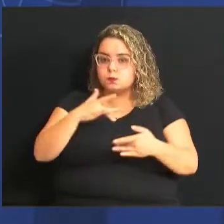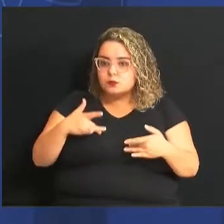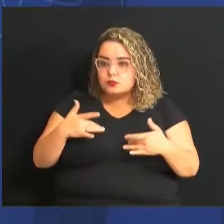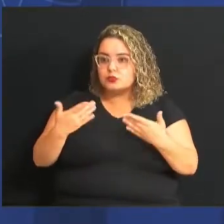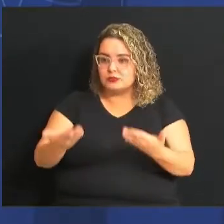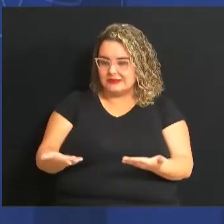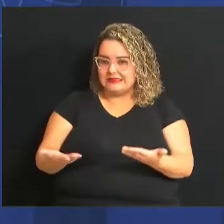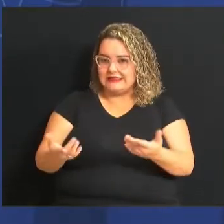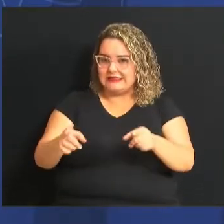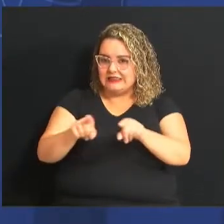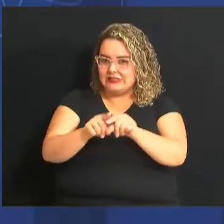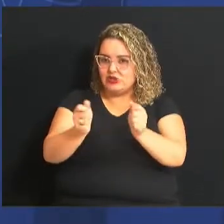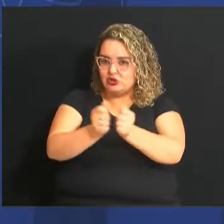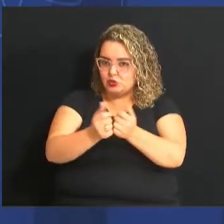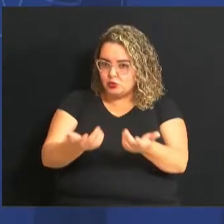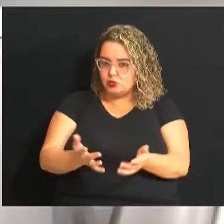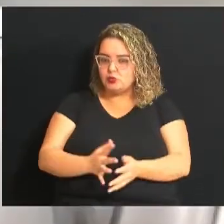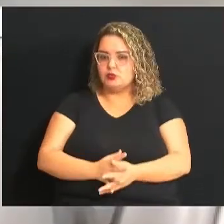mesmo tempo?